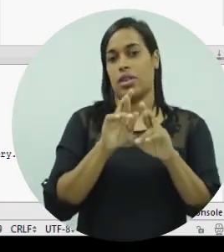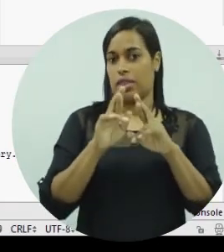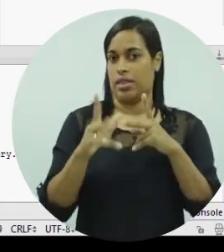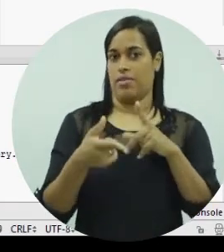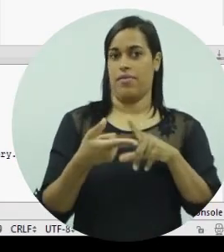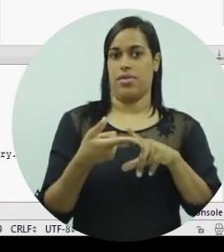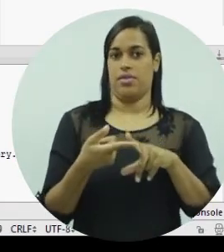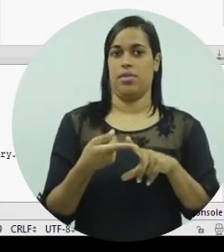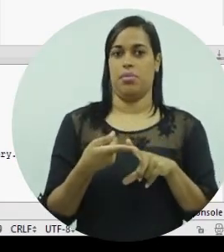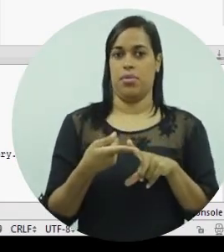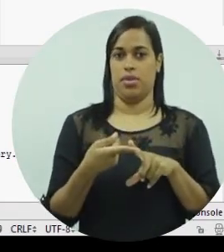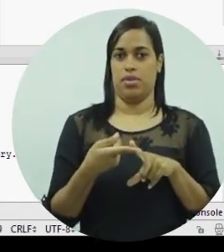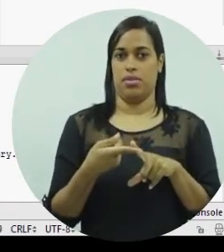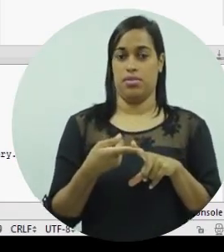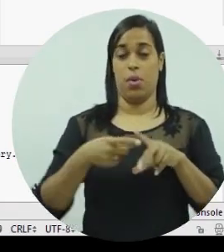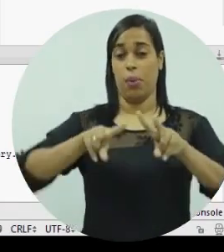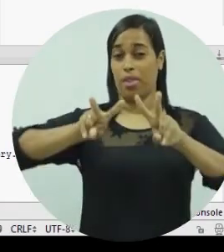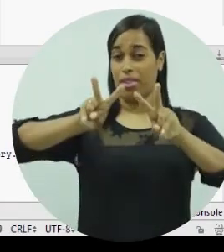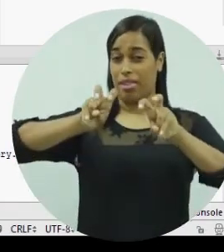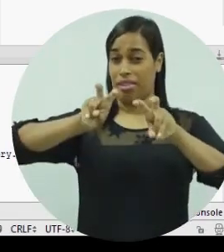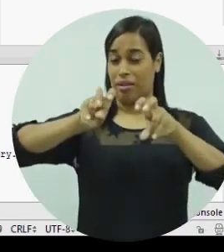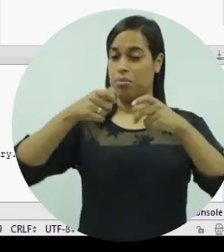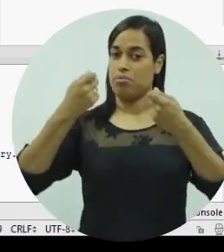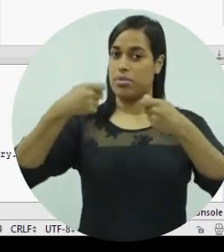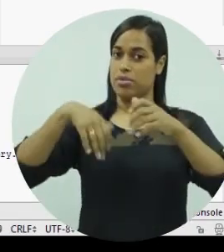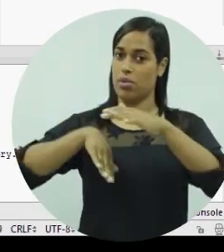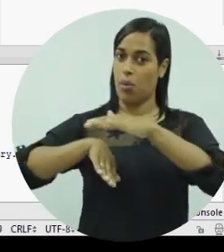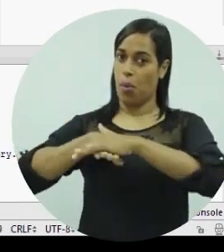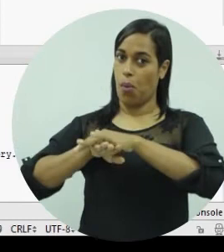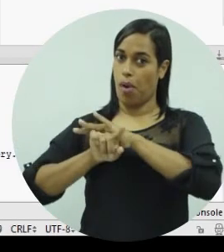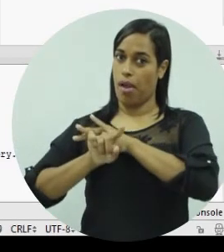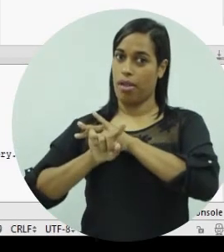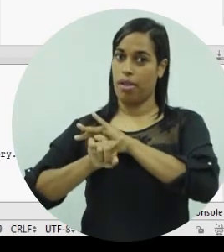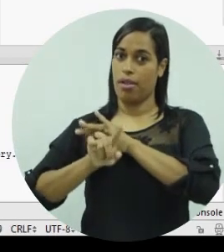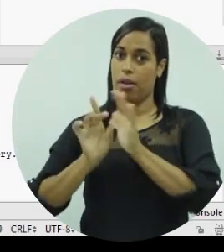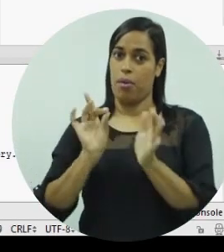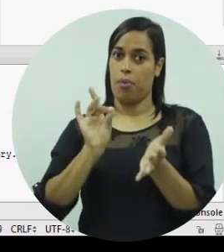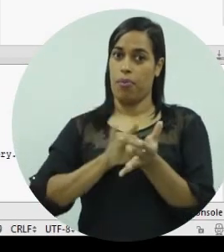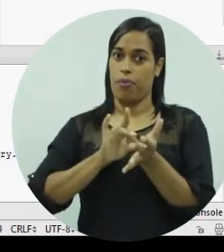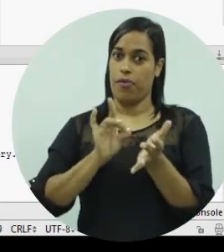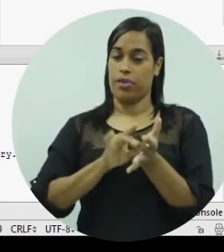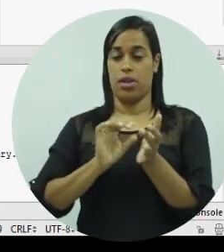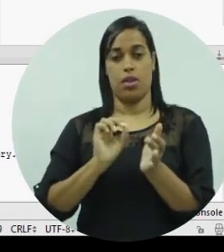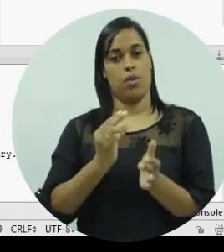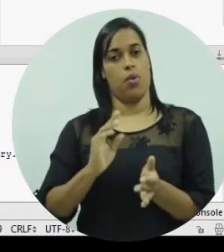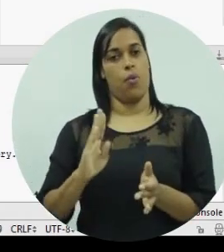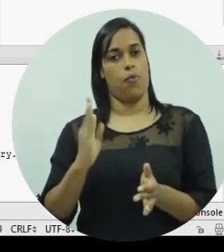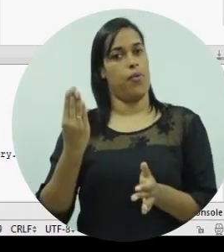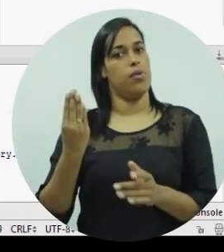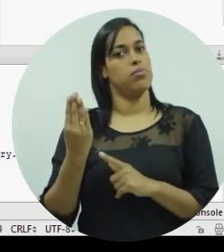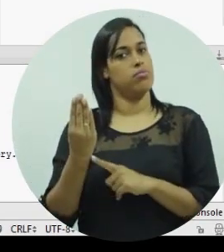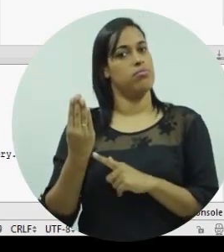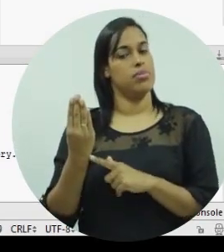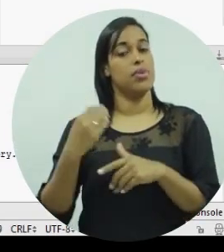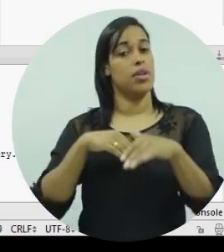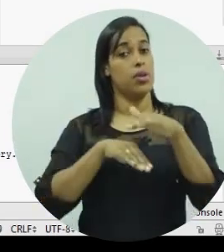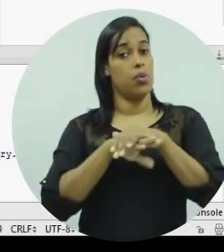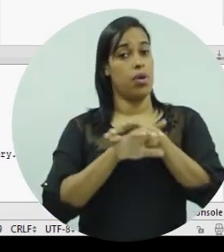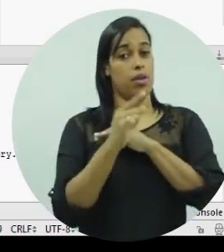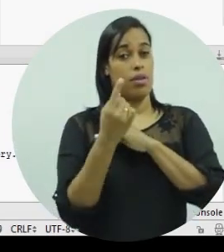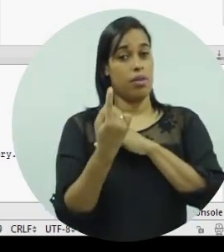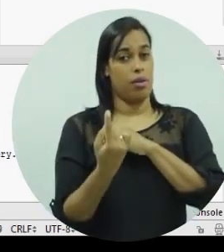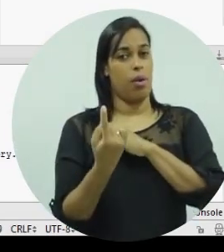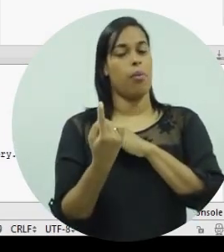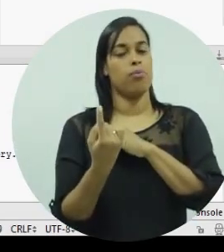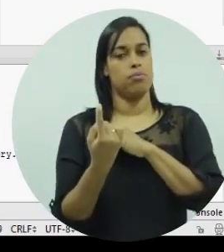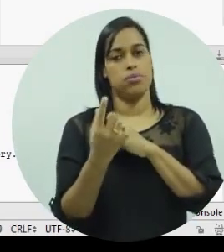menor tipo que podemos guardar é o verdadeiro ou falso. Ele guarda 1 bit.